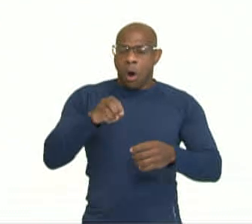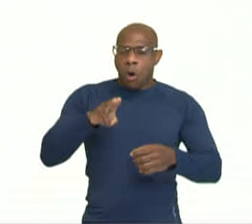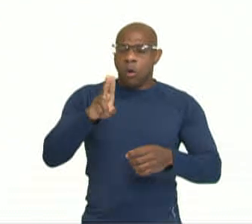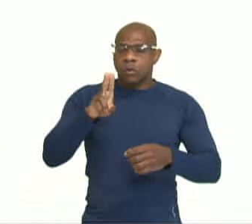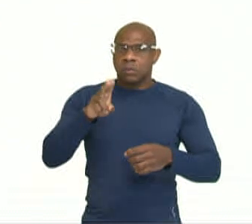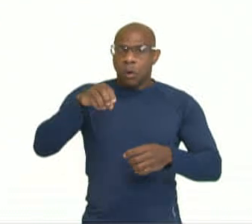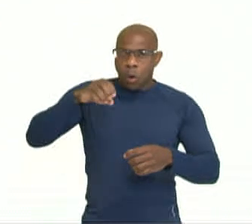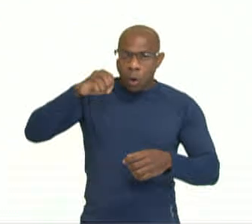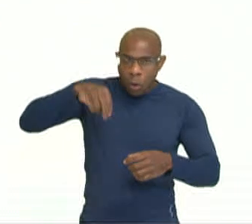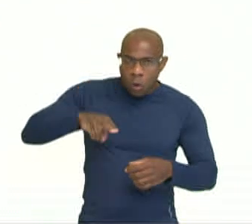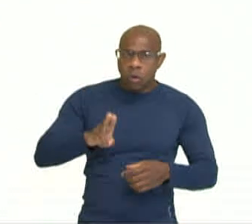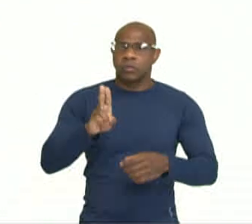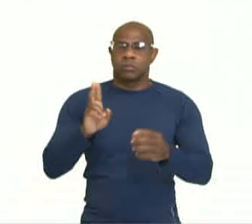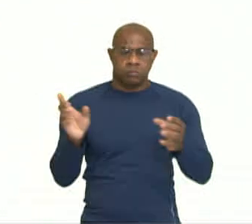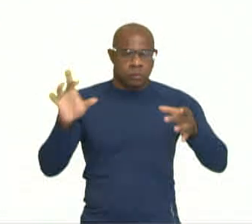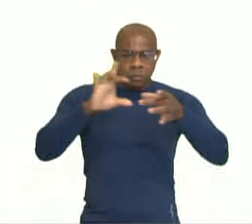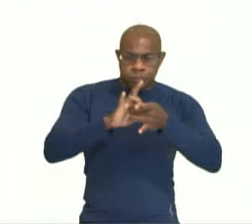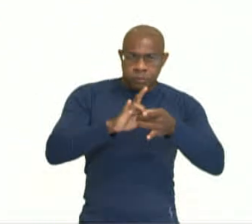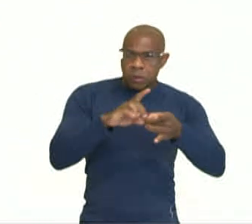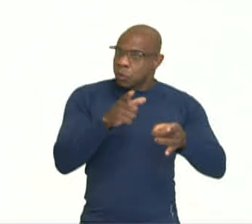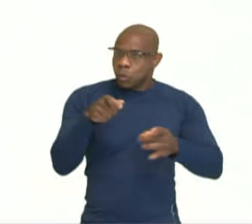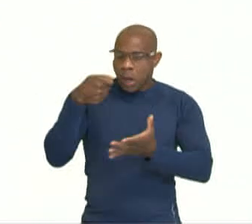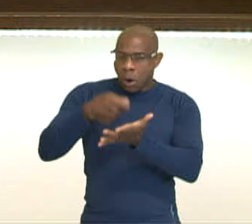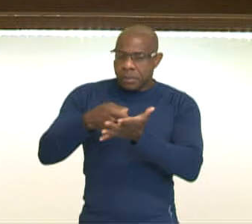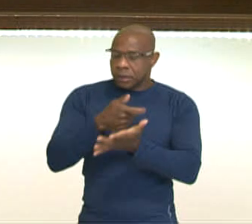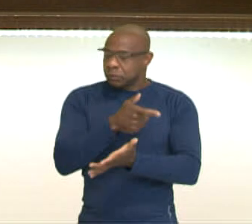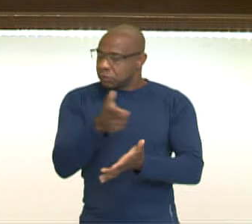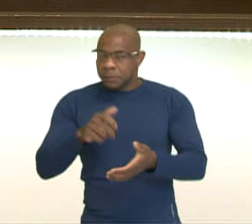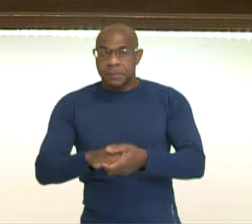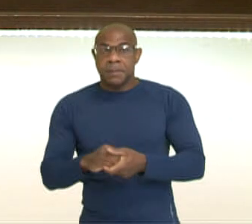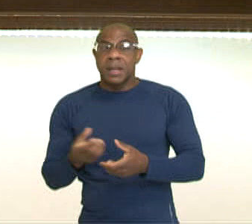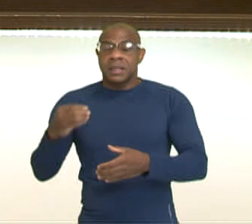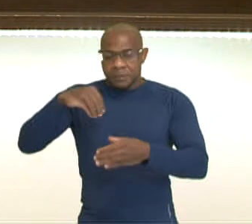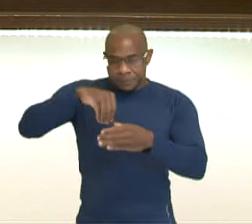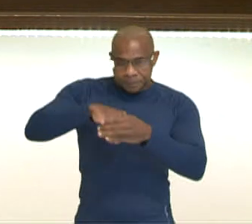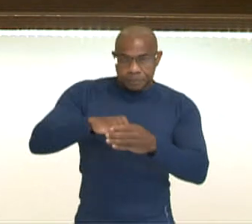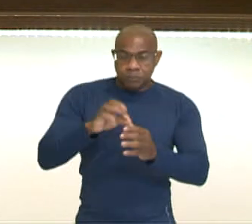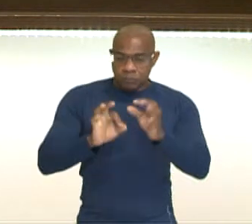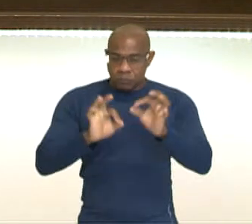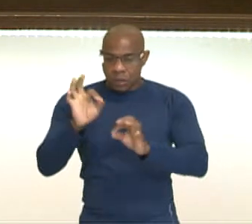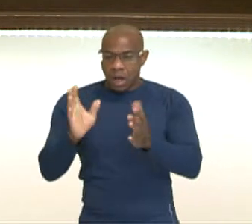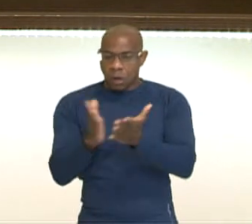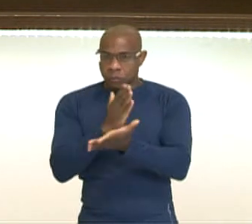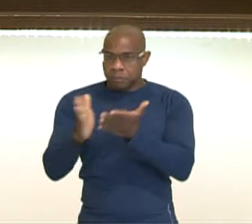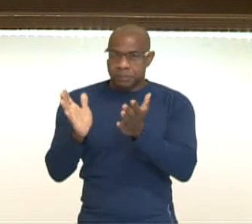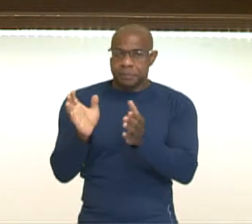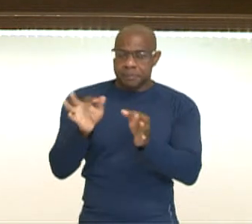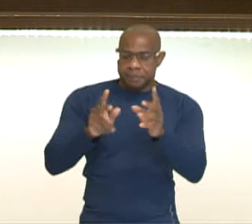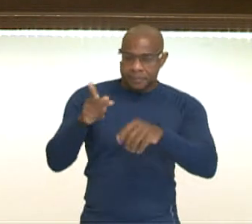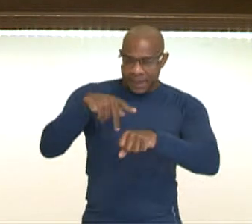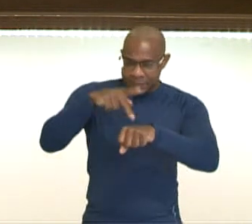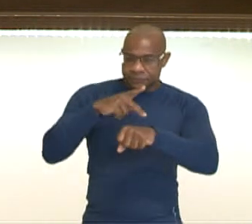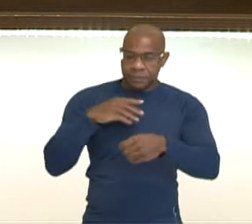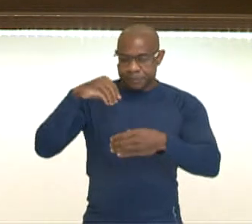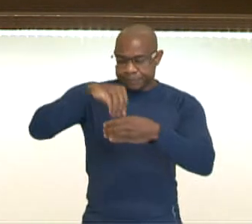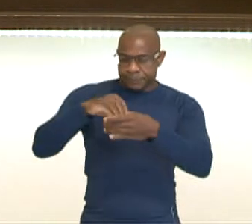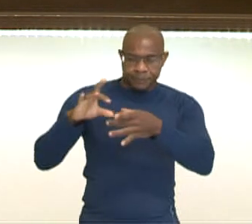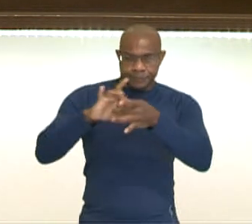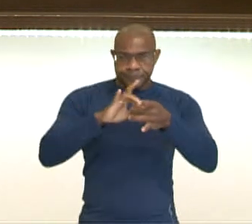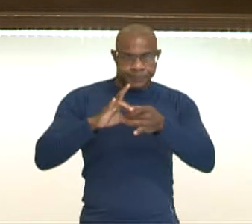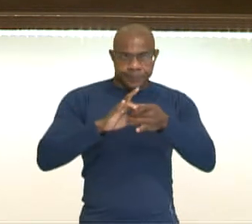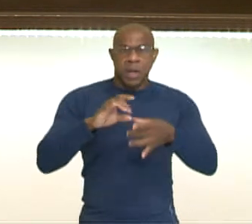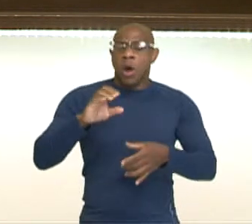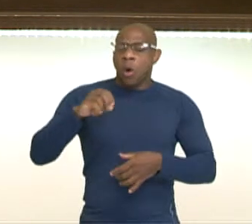maneira espontânea e fazem parte da organização da ONU se assim o desejarem. Aqui o mapa é um